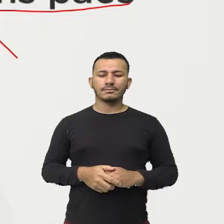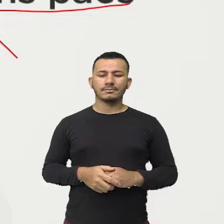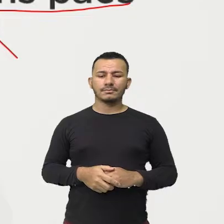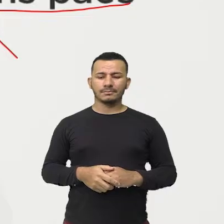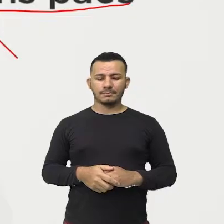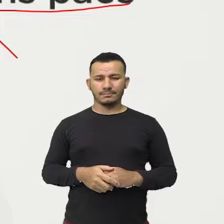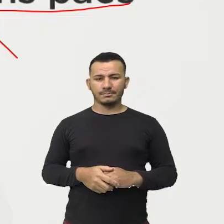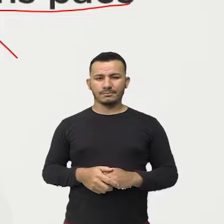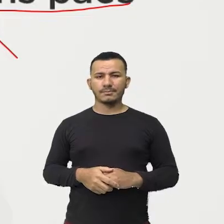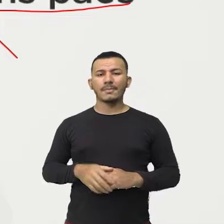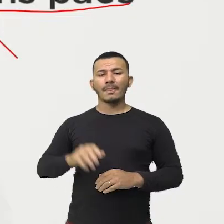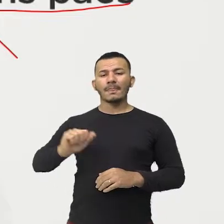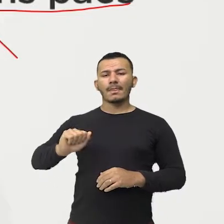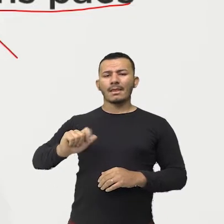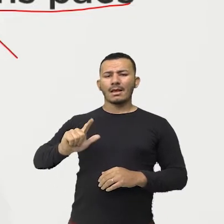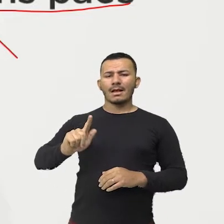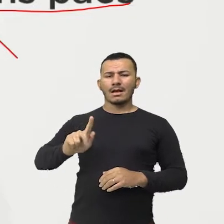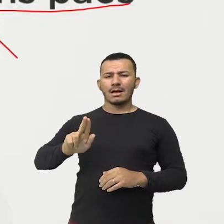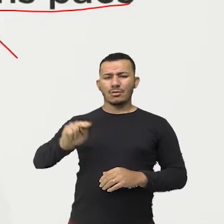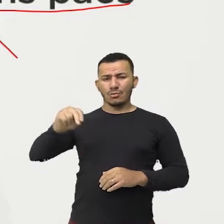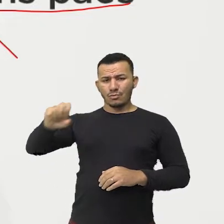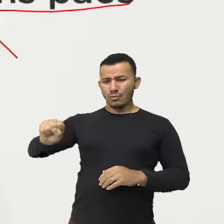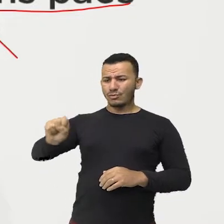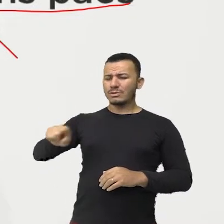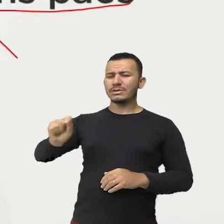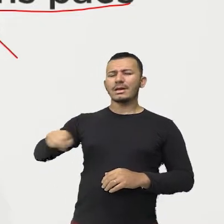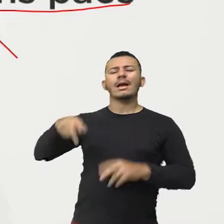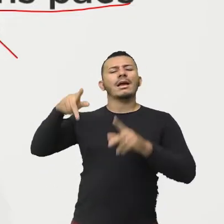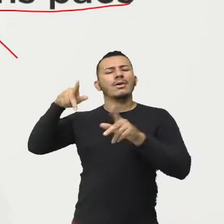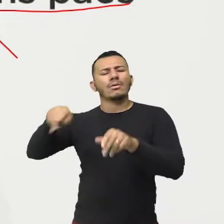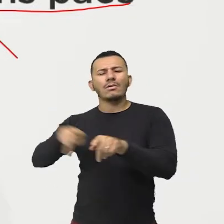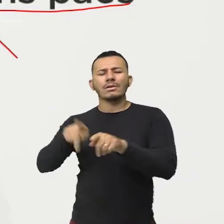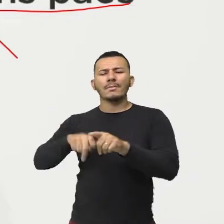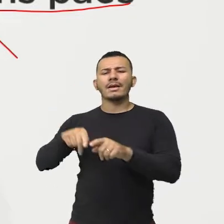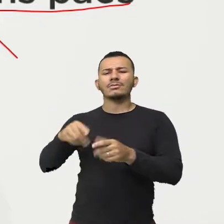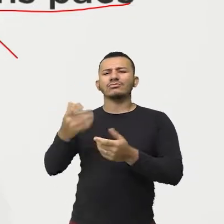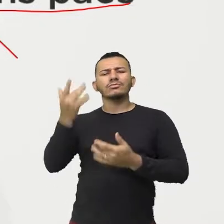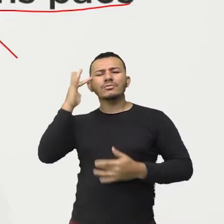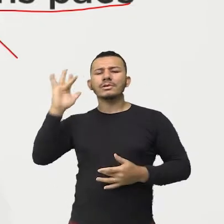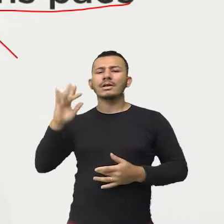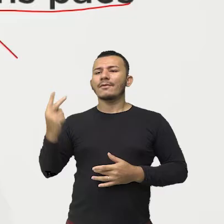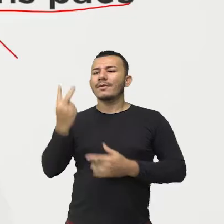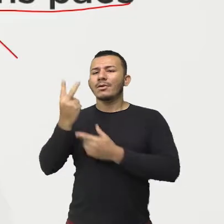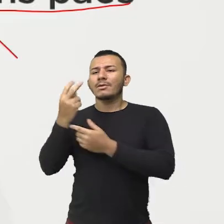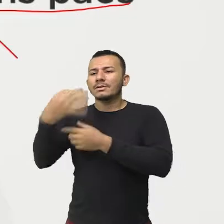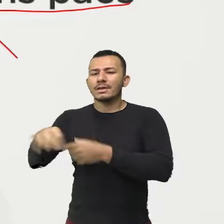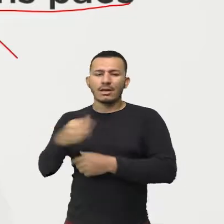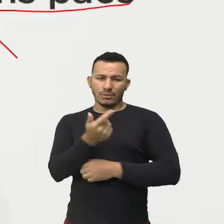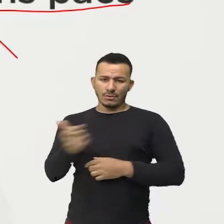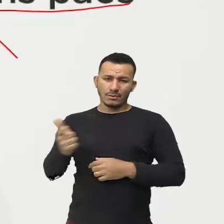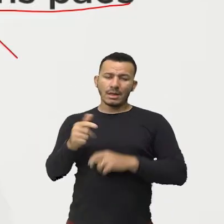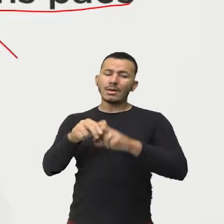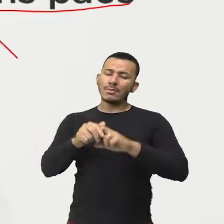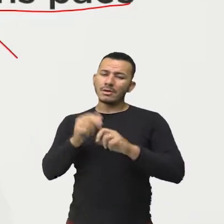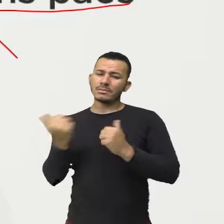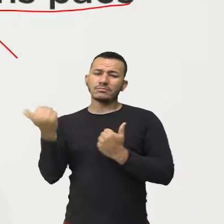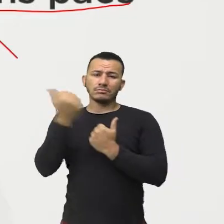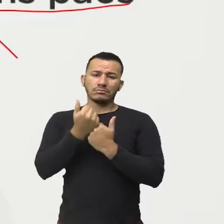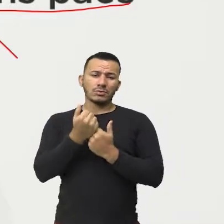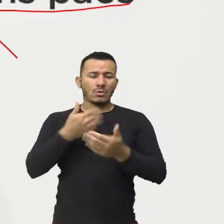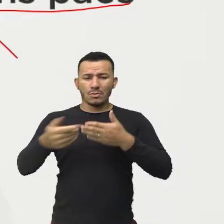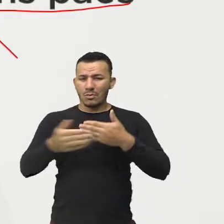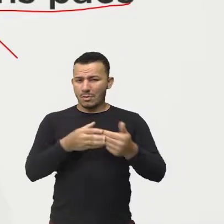ó, a ideia de alguns também dá a ideia de variável, né? Não sei quantos, então provavelmente, possivelmente a gente